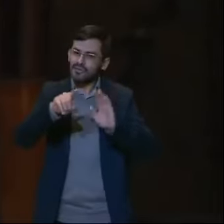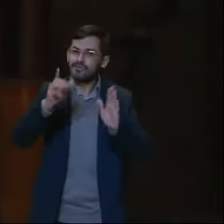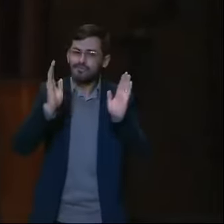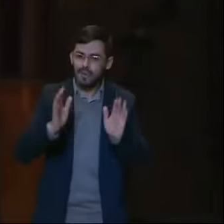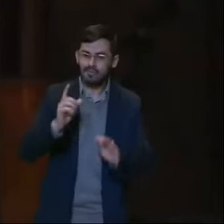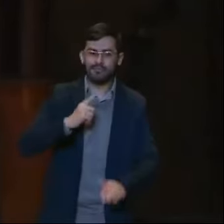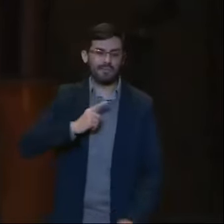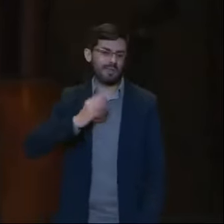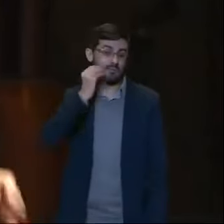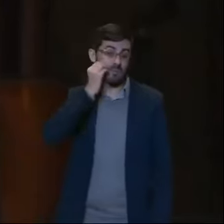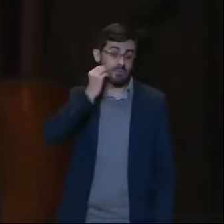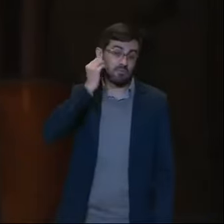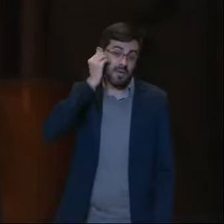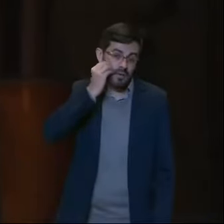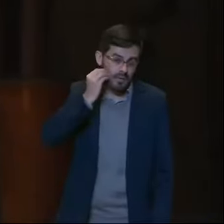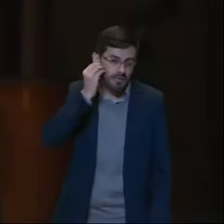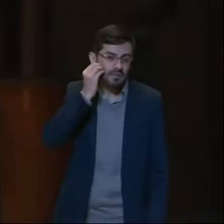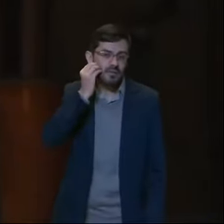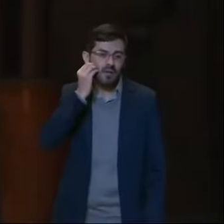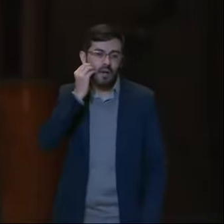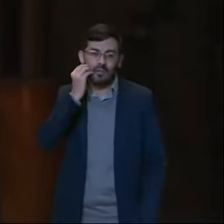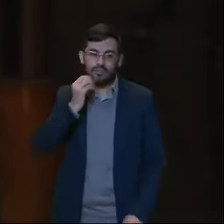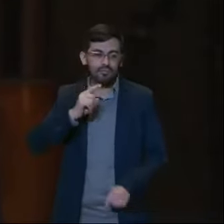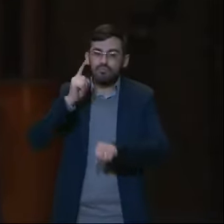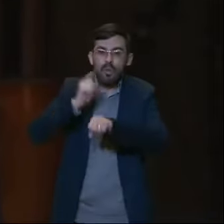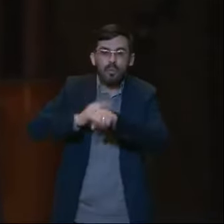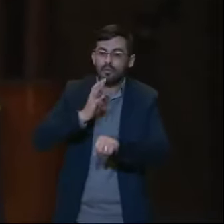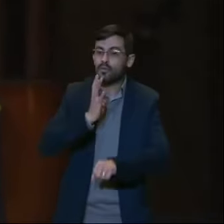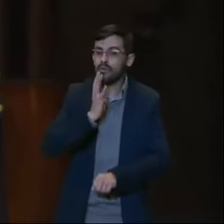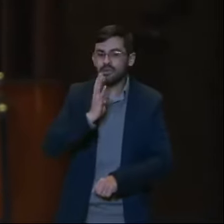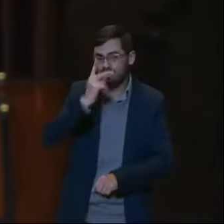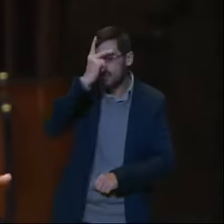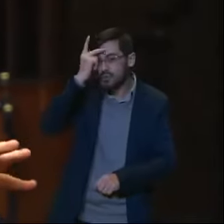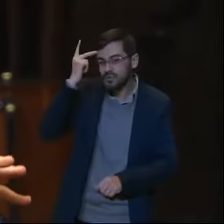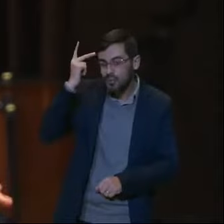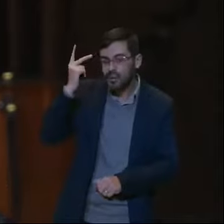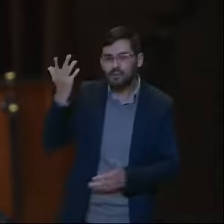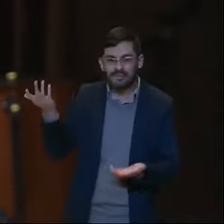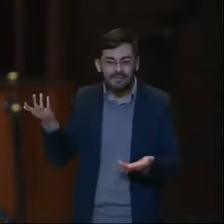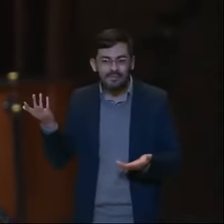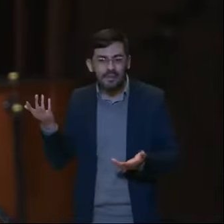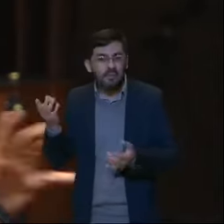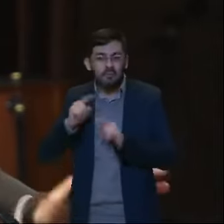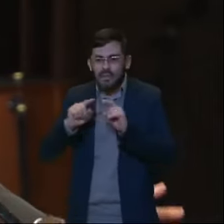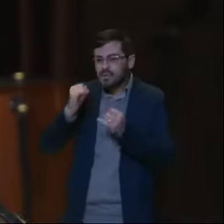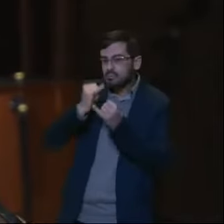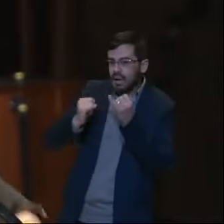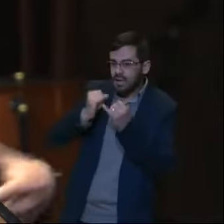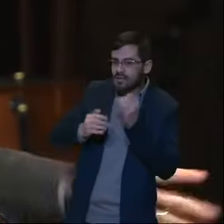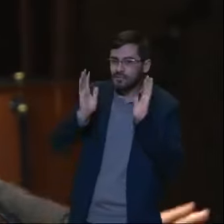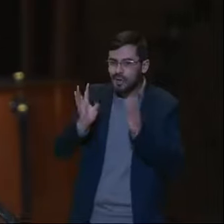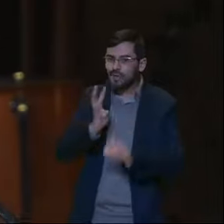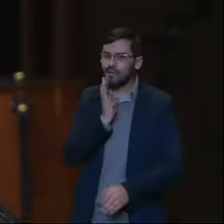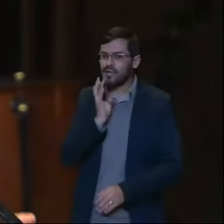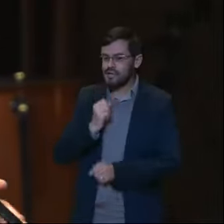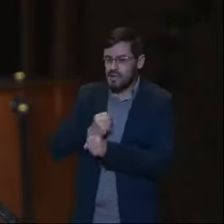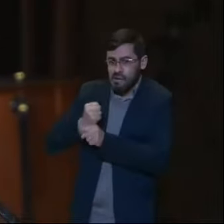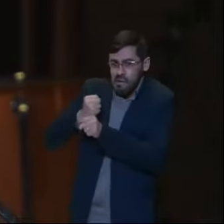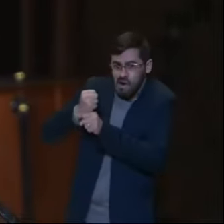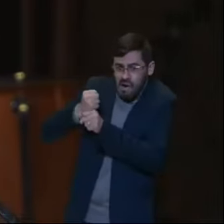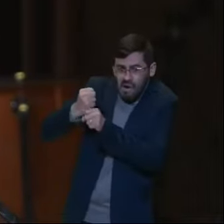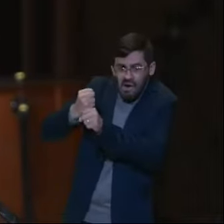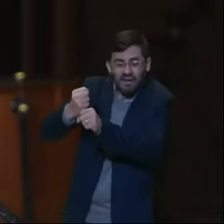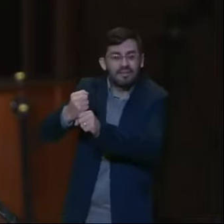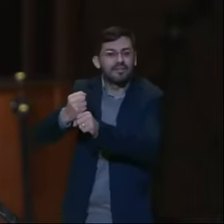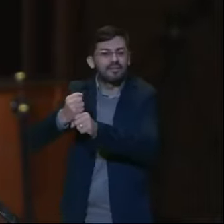experiência de você conhecer naquele momento um irmão na fé, e parece que você já conhece aquela pessoa por anos, ou você